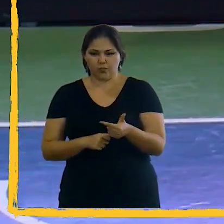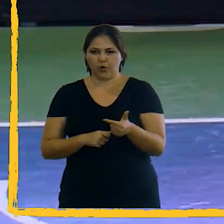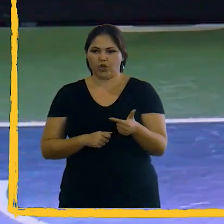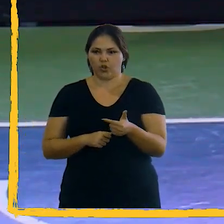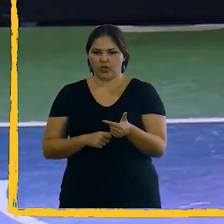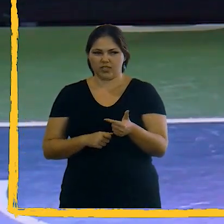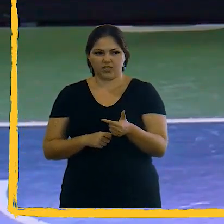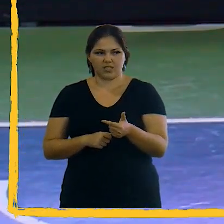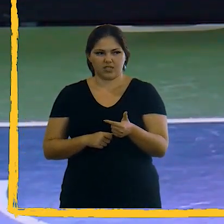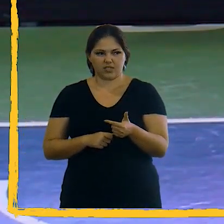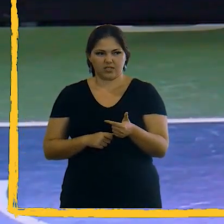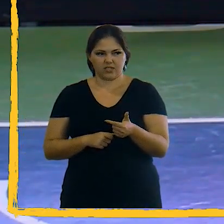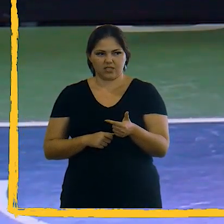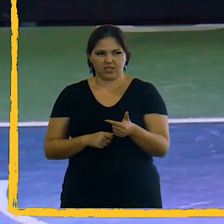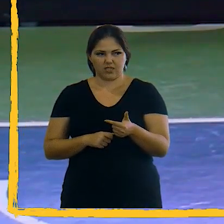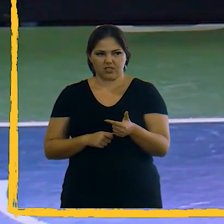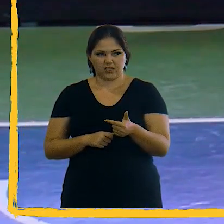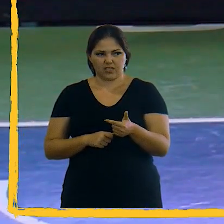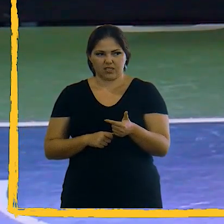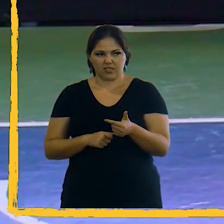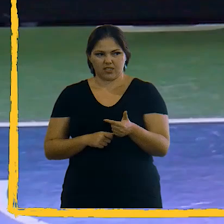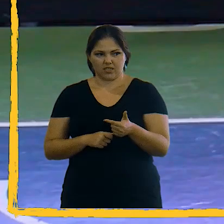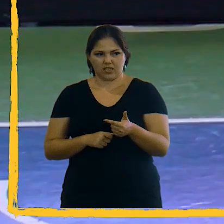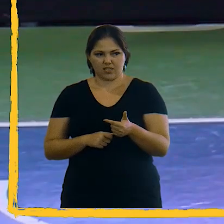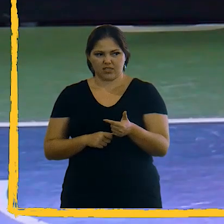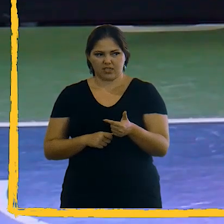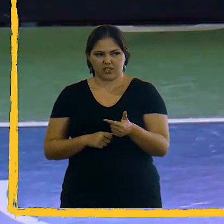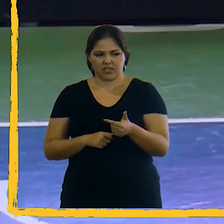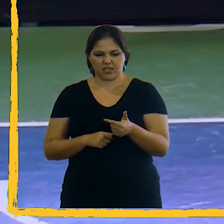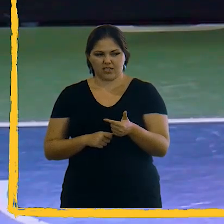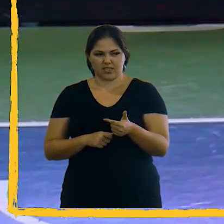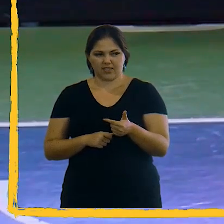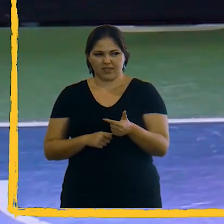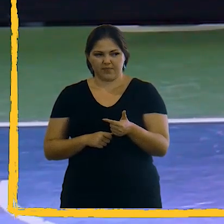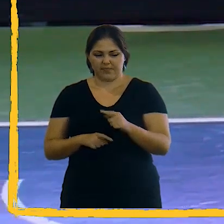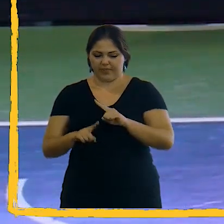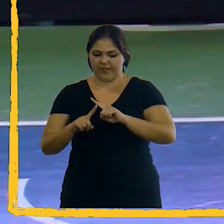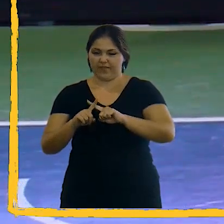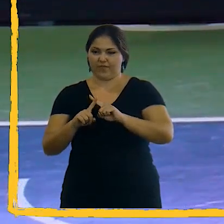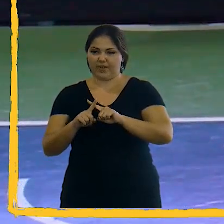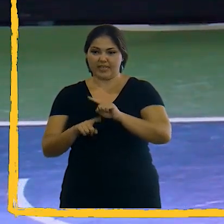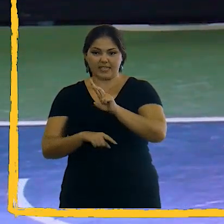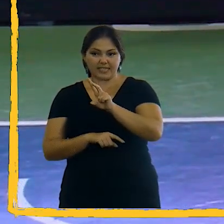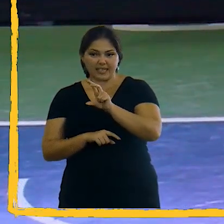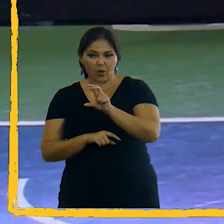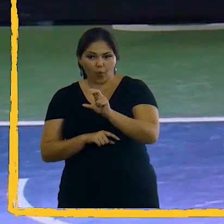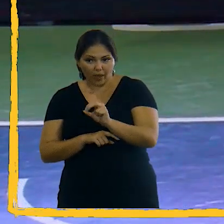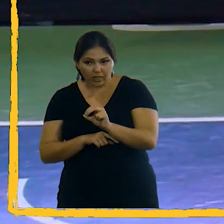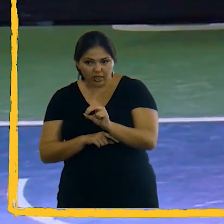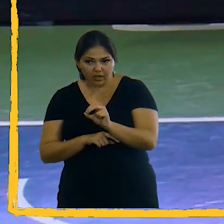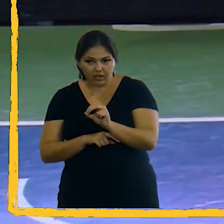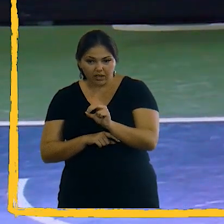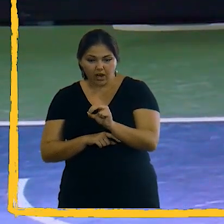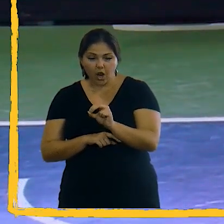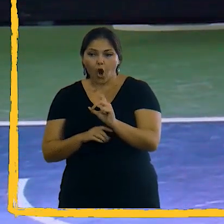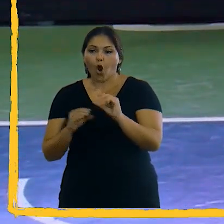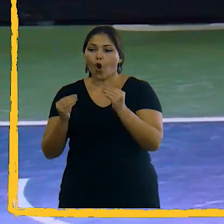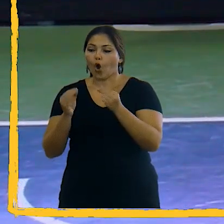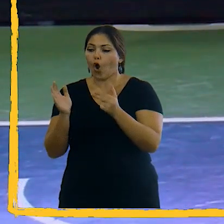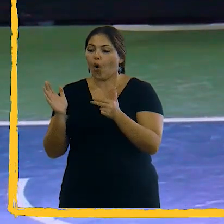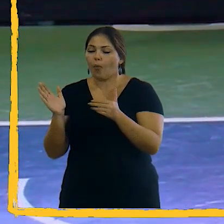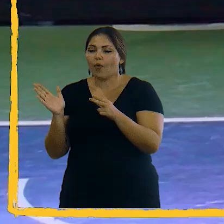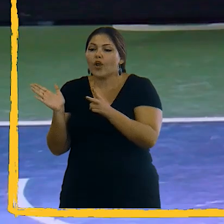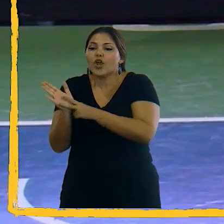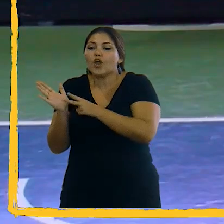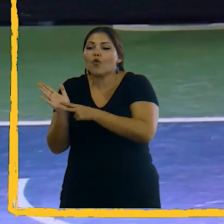vira o que vai 50 para que a multiplicação continue sendo a mesma o peso que